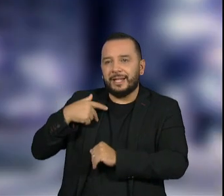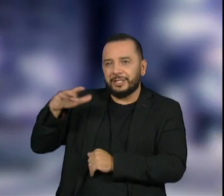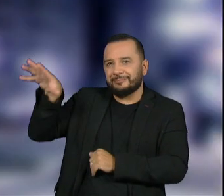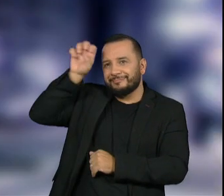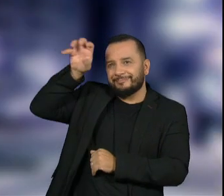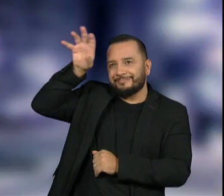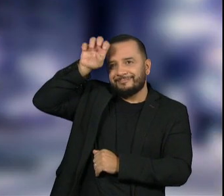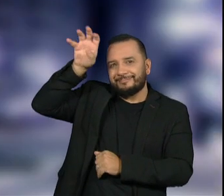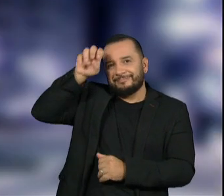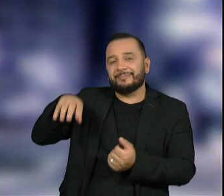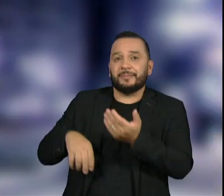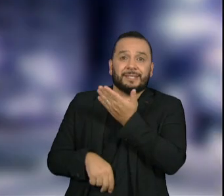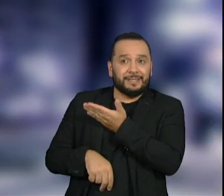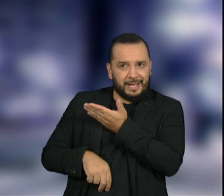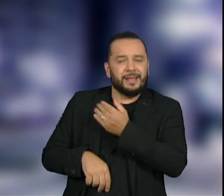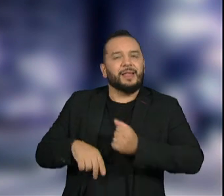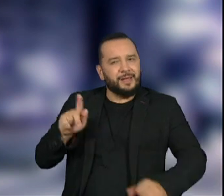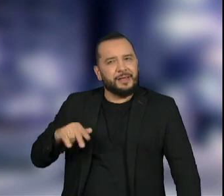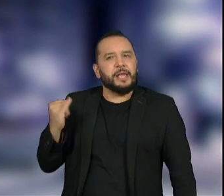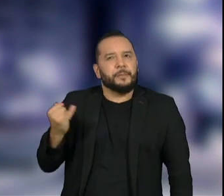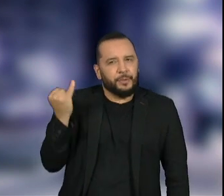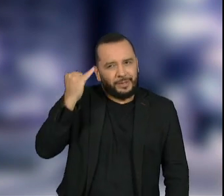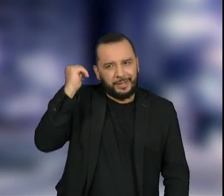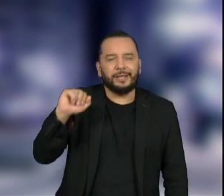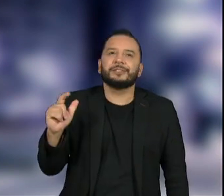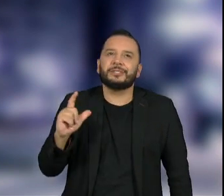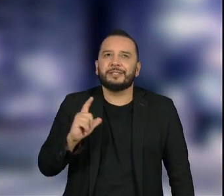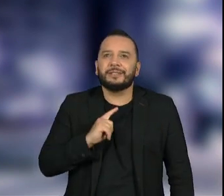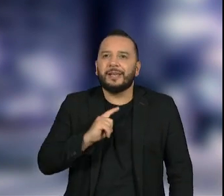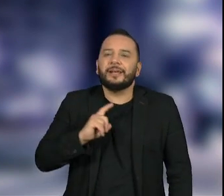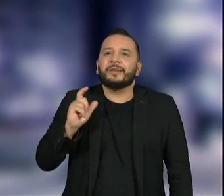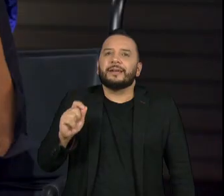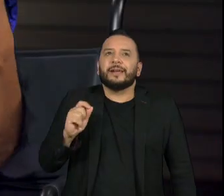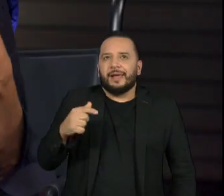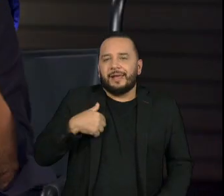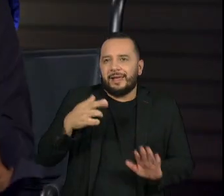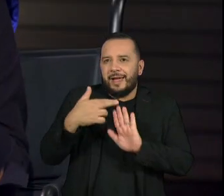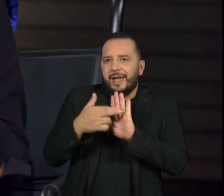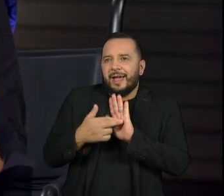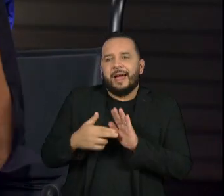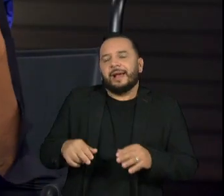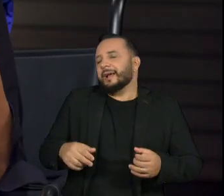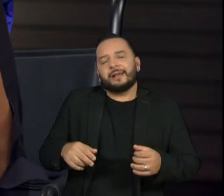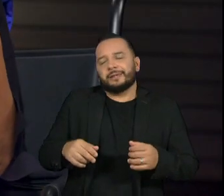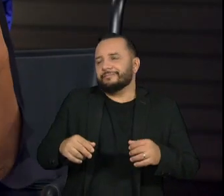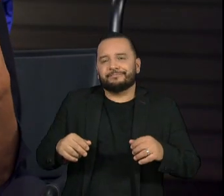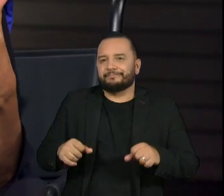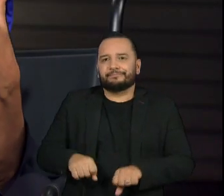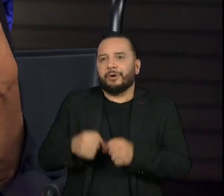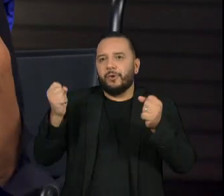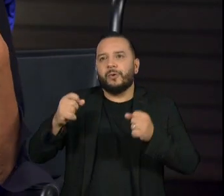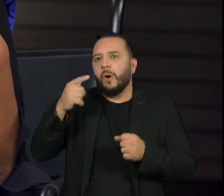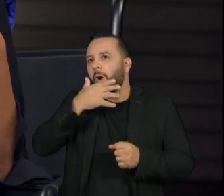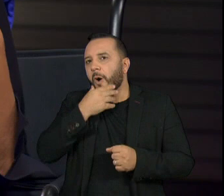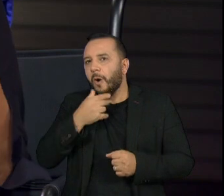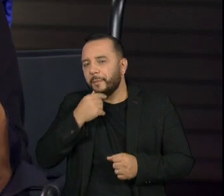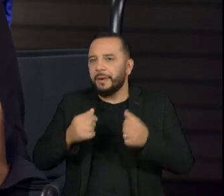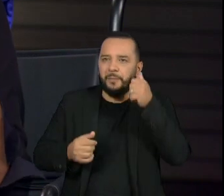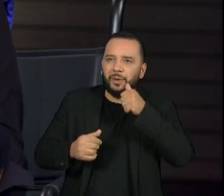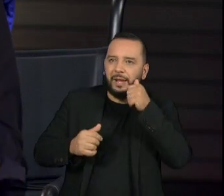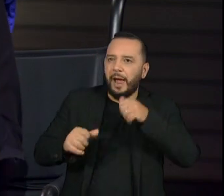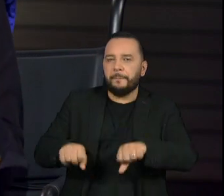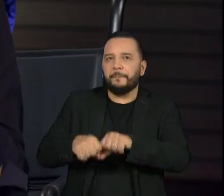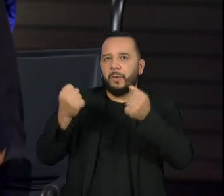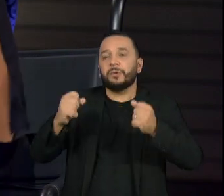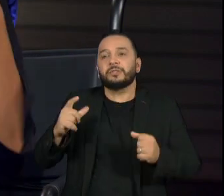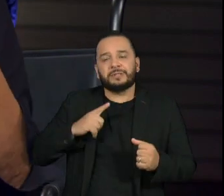foi muito importante para essa quebra de códigos entre feminino e masculino. Por exemplo, o tweed era um tecido